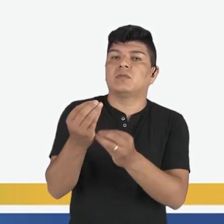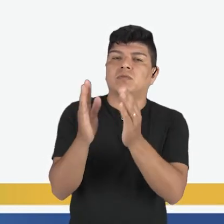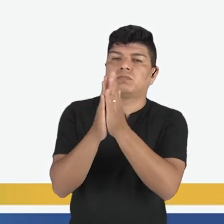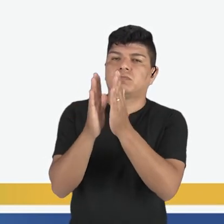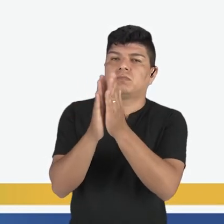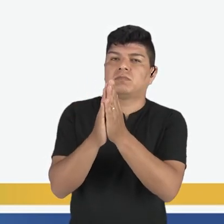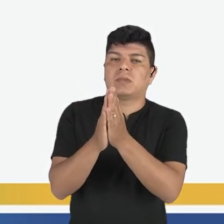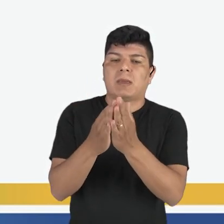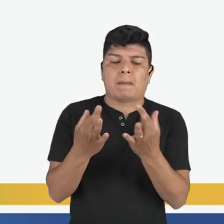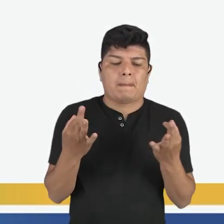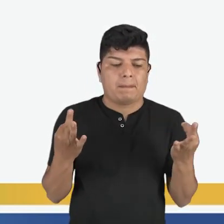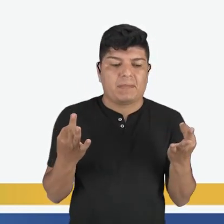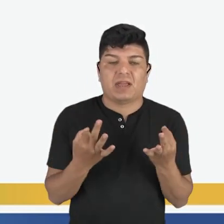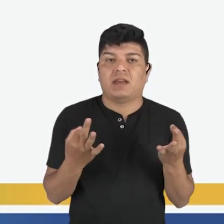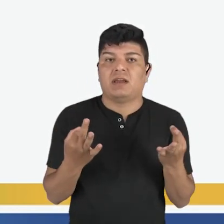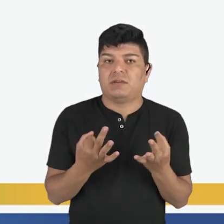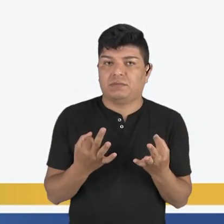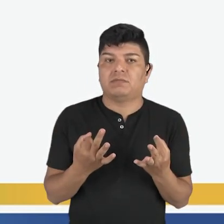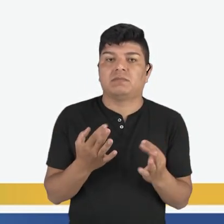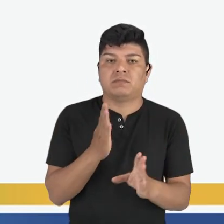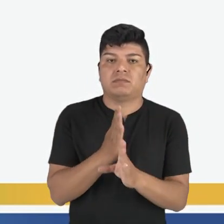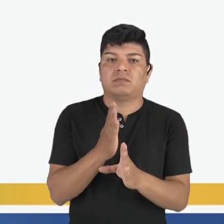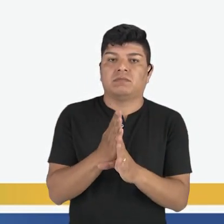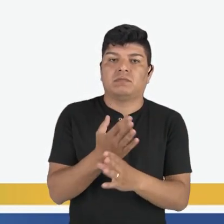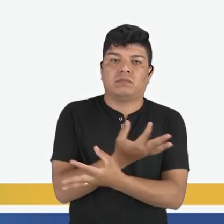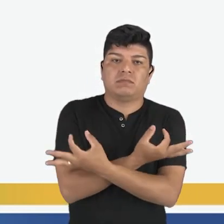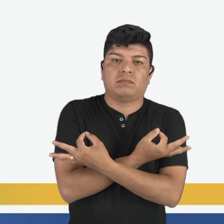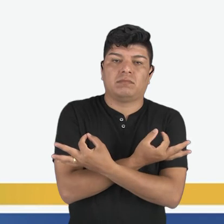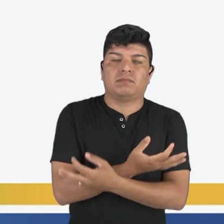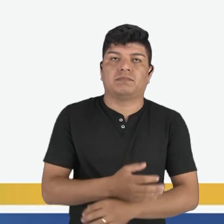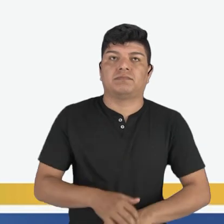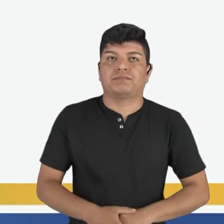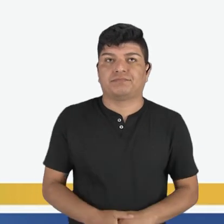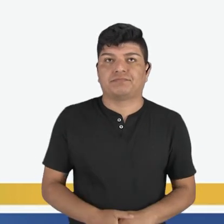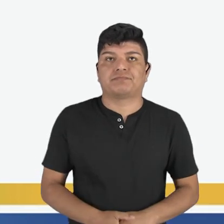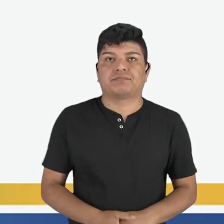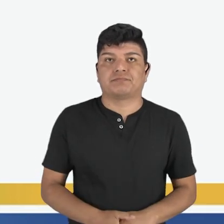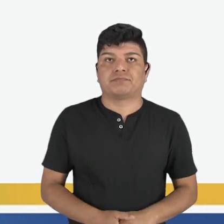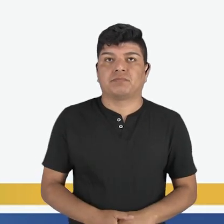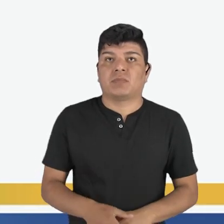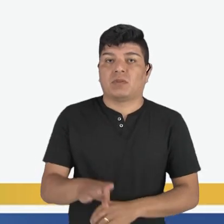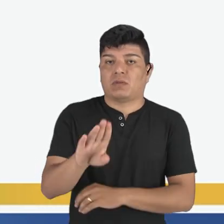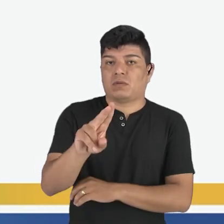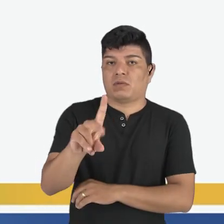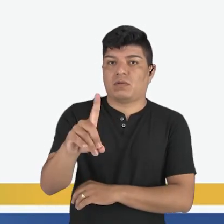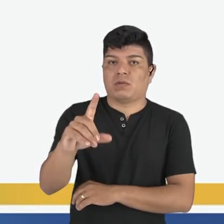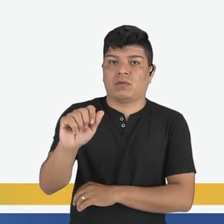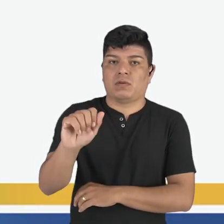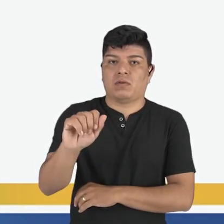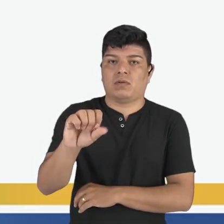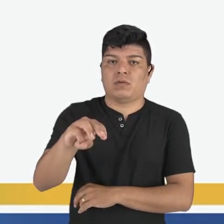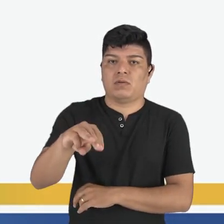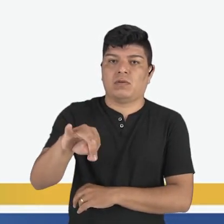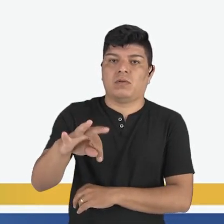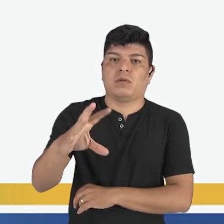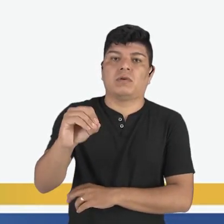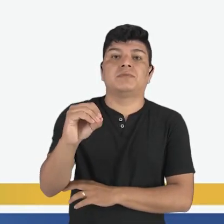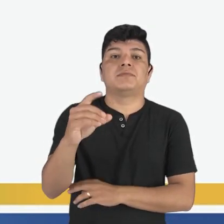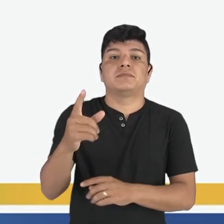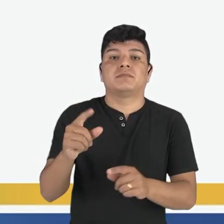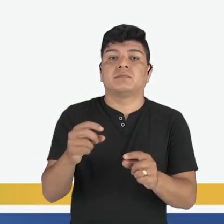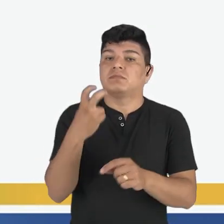a perfeição por meio da meditação. O budismo nasceu a partir do hinduísmo, teve uma tradição oral que